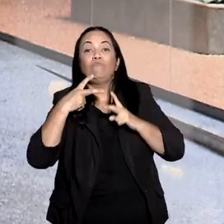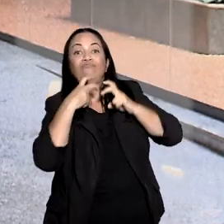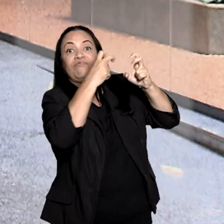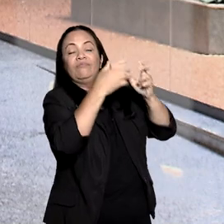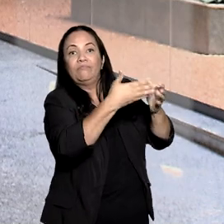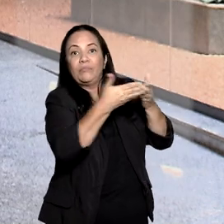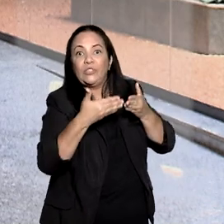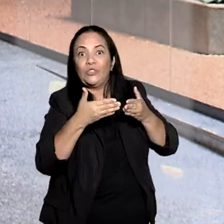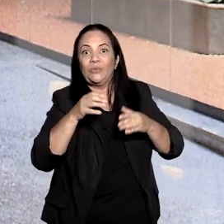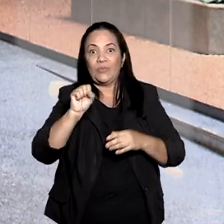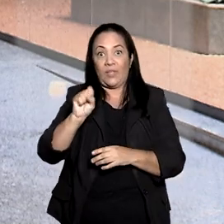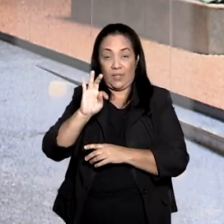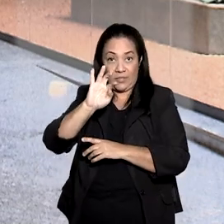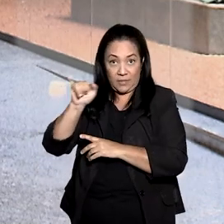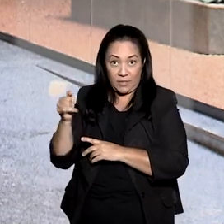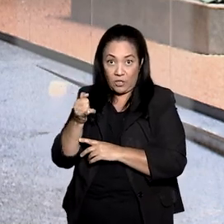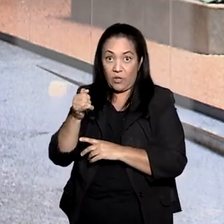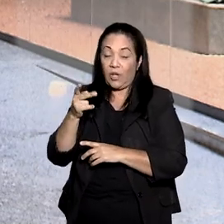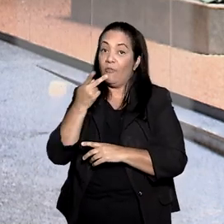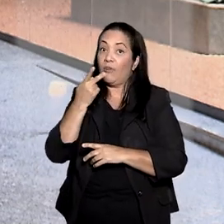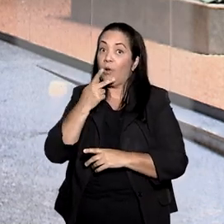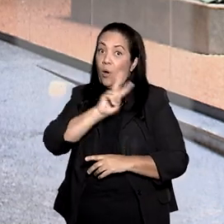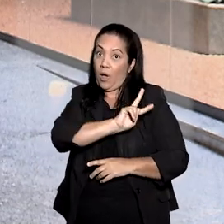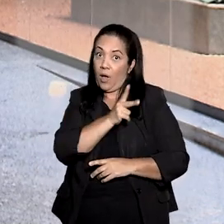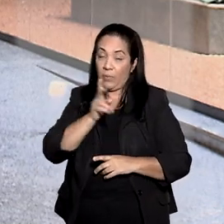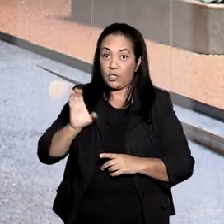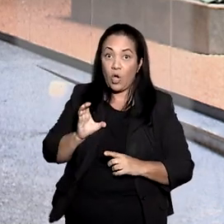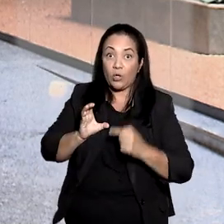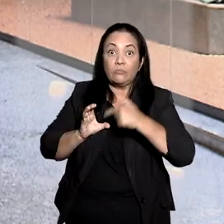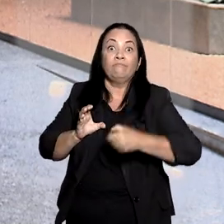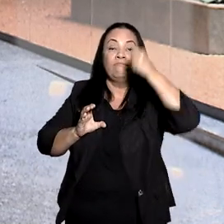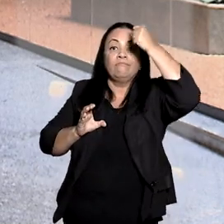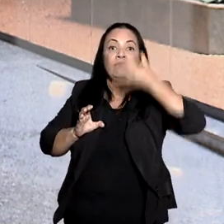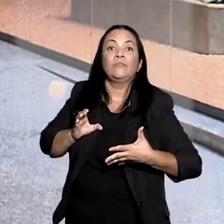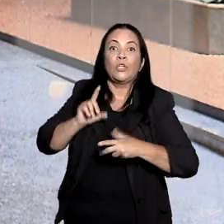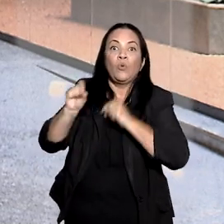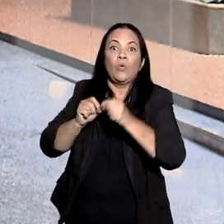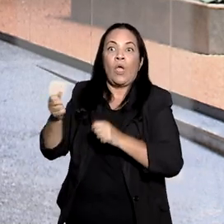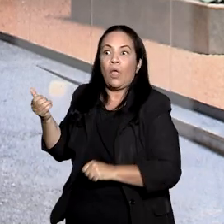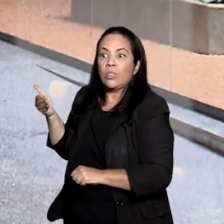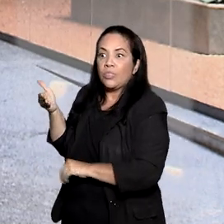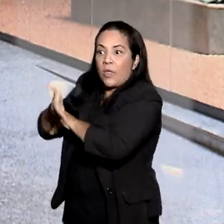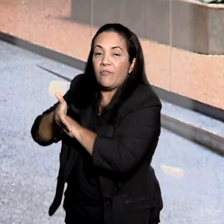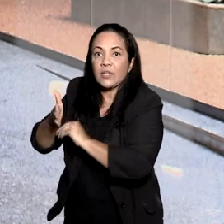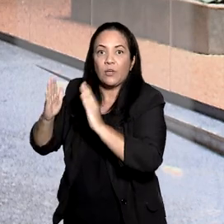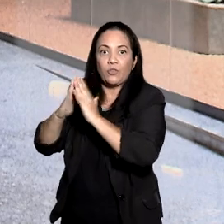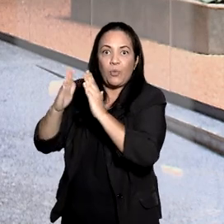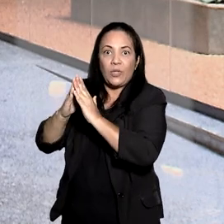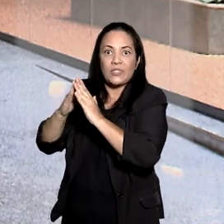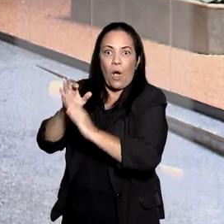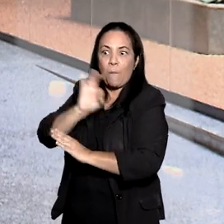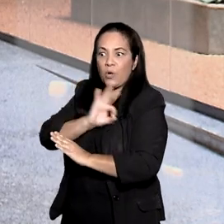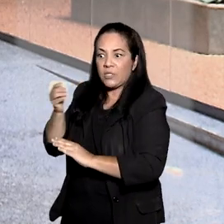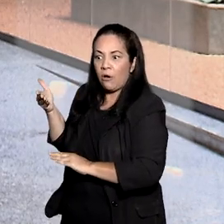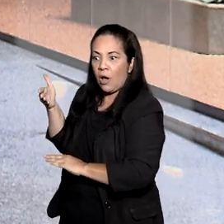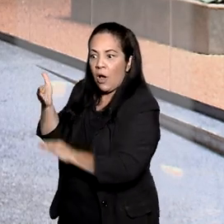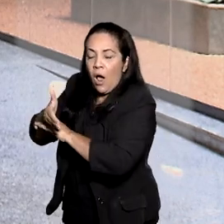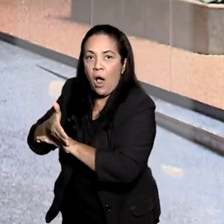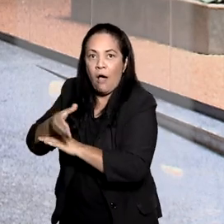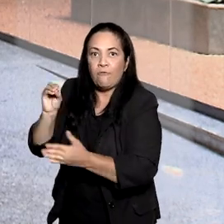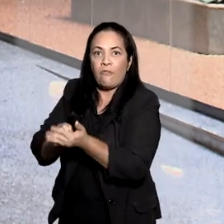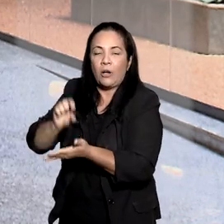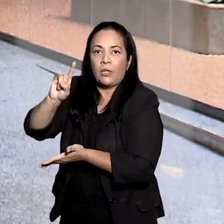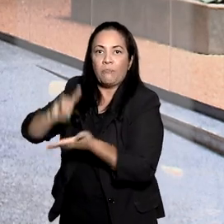no STJ a defesa solicitou habeas corpus alegação foi a de que a invasão de domicílio sem